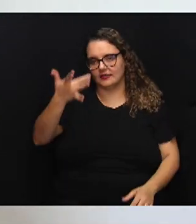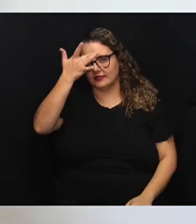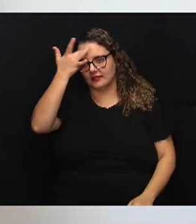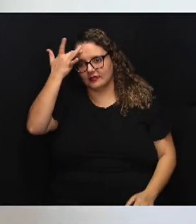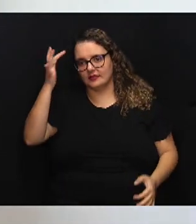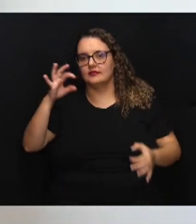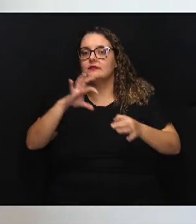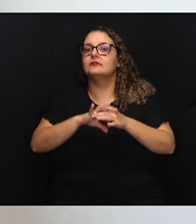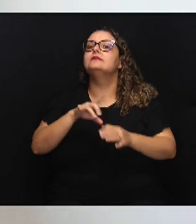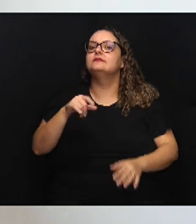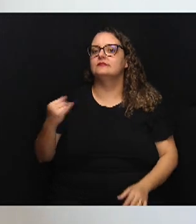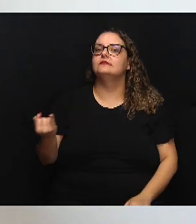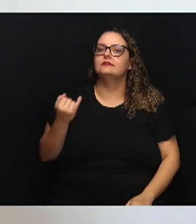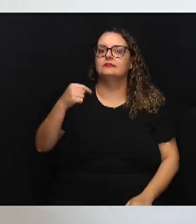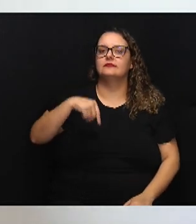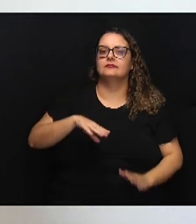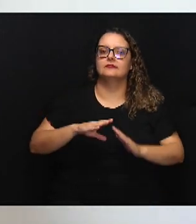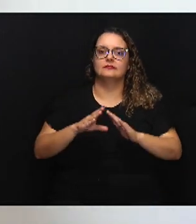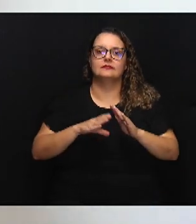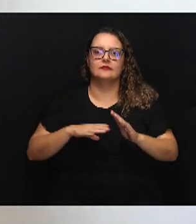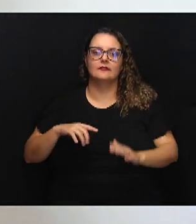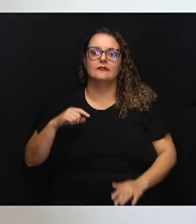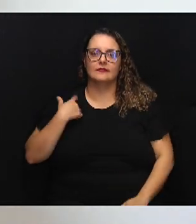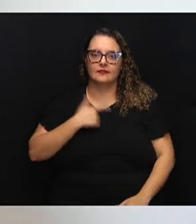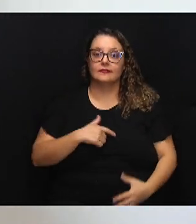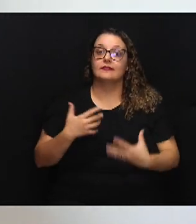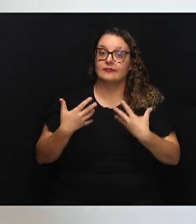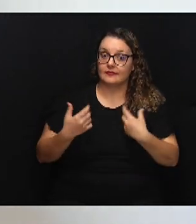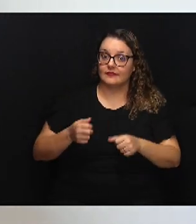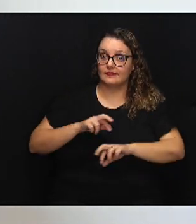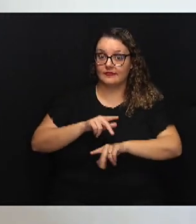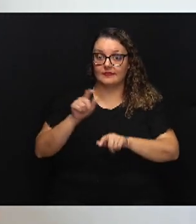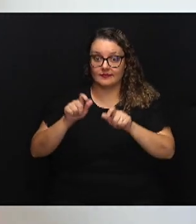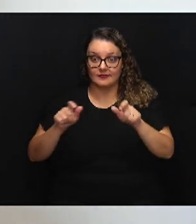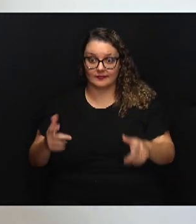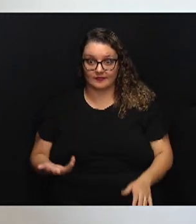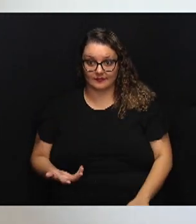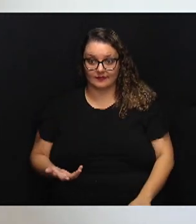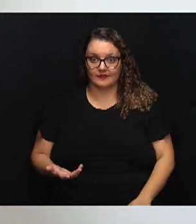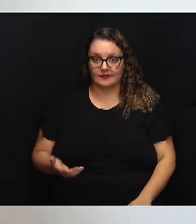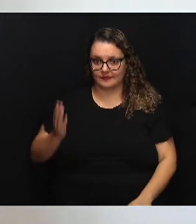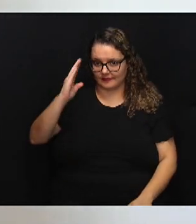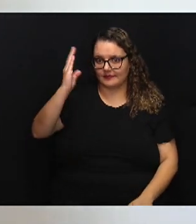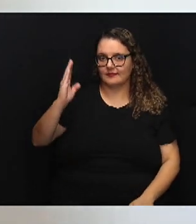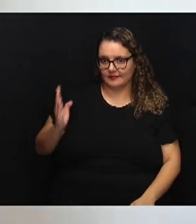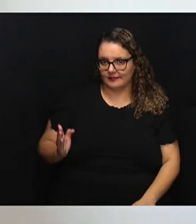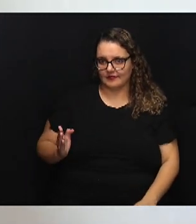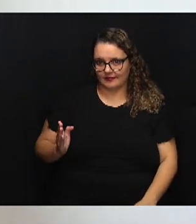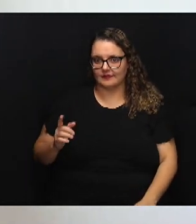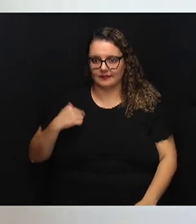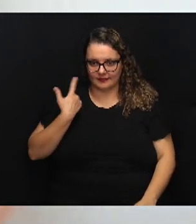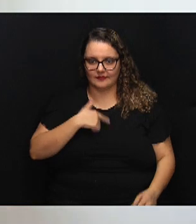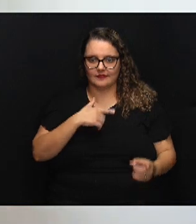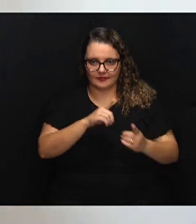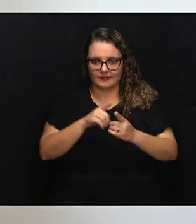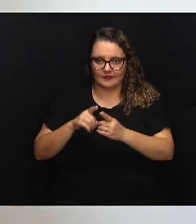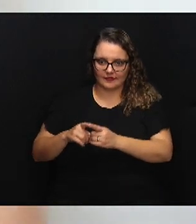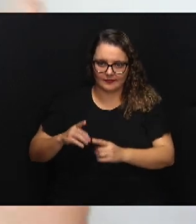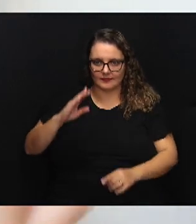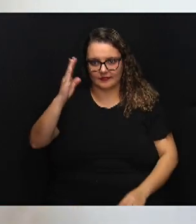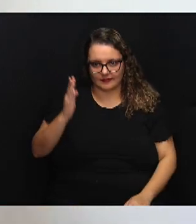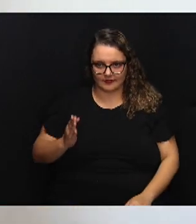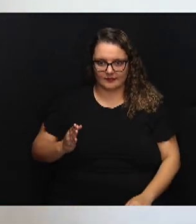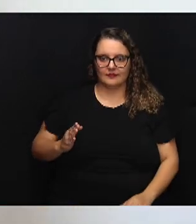muito importante, né? Aqui na clínica, nós recebemos muitas pessoas, brasileiros, né? Porque nós atendemos brasileiros que moram no